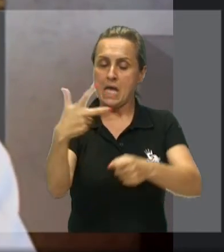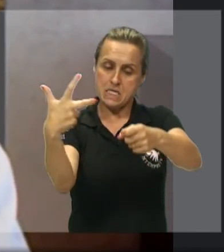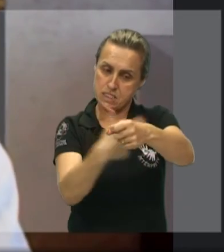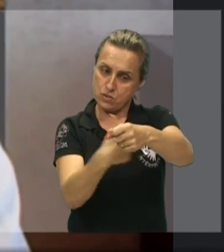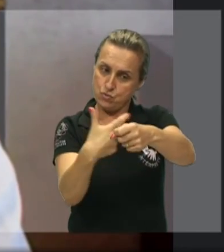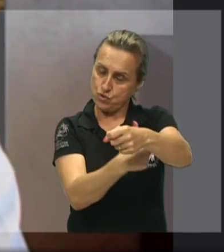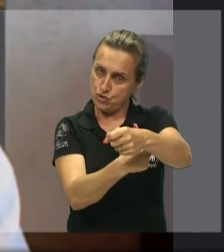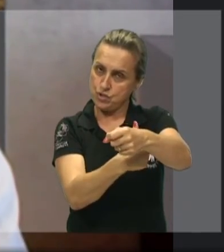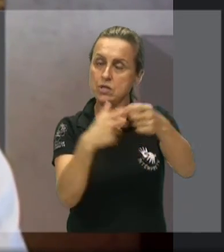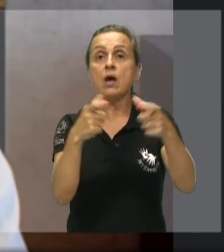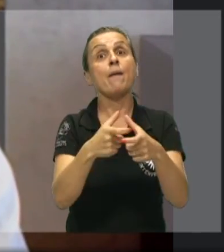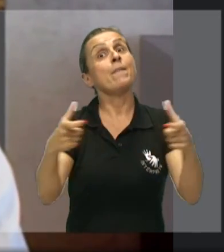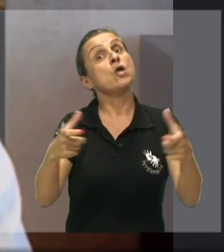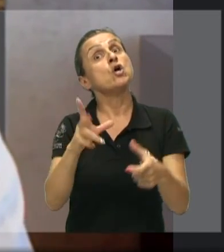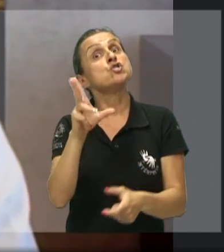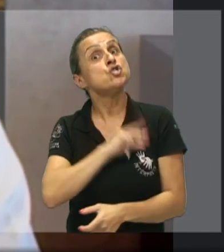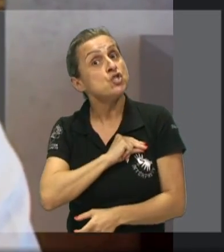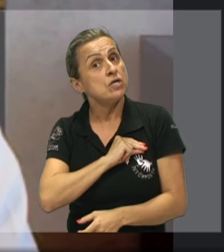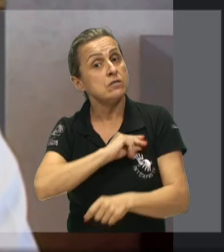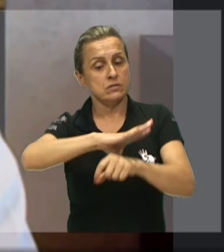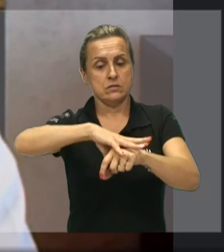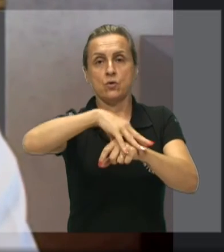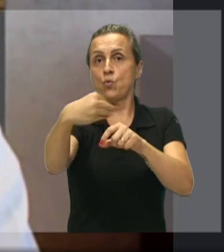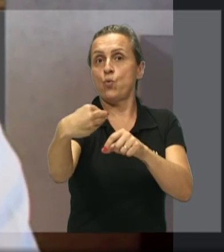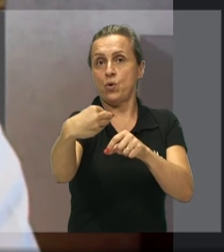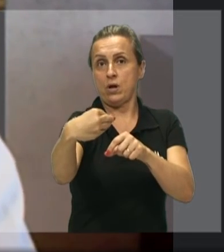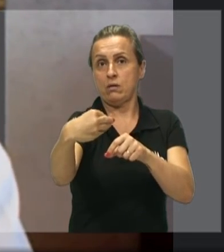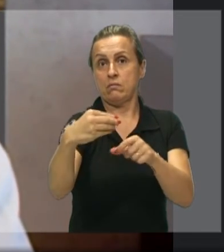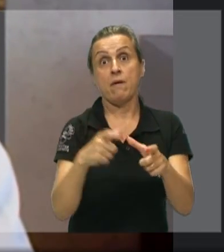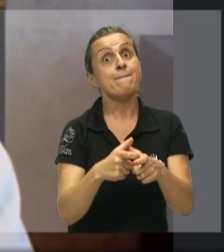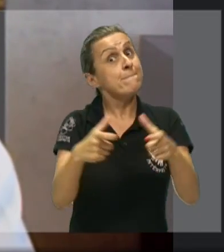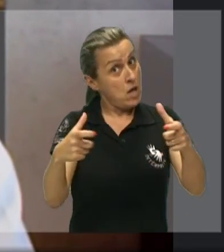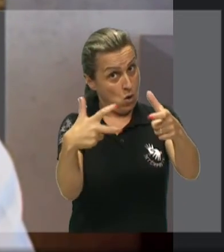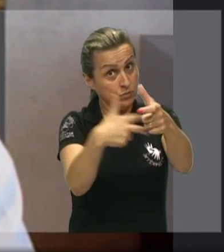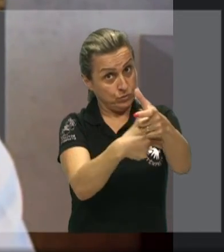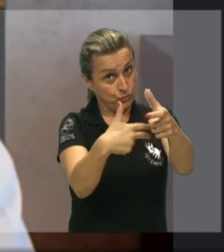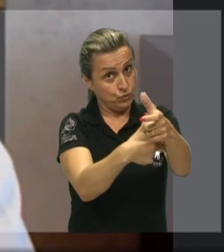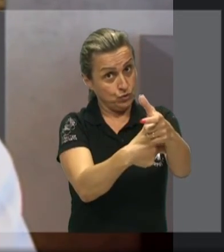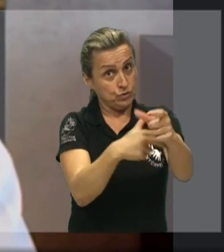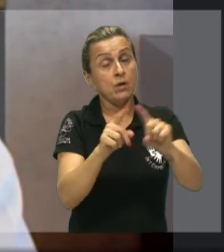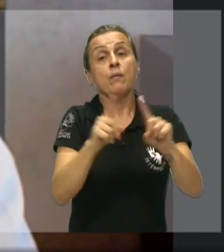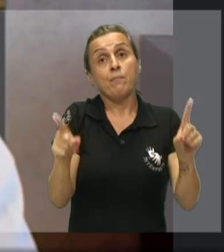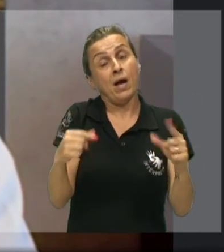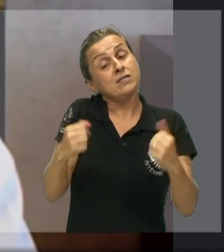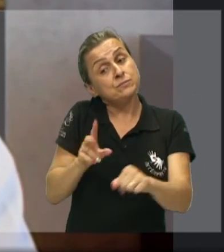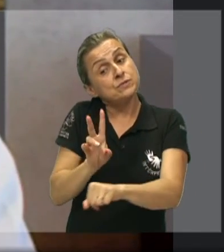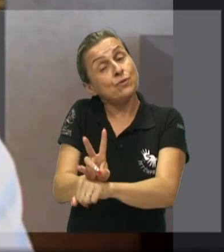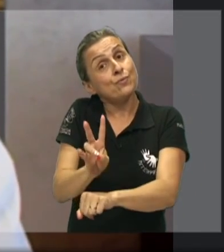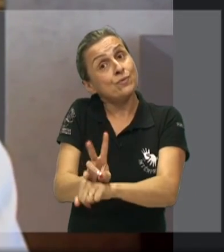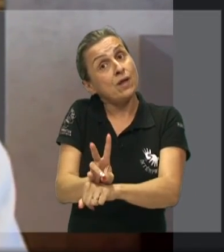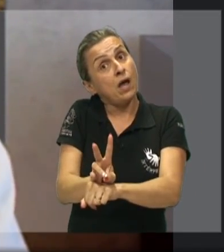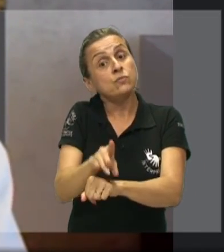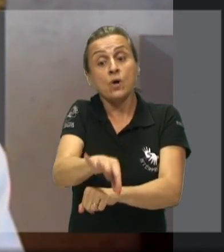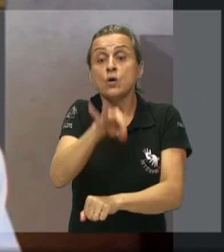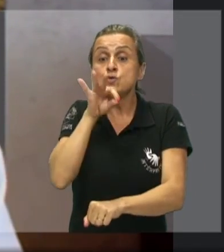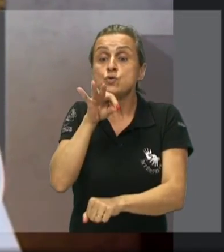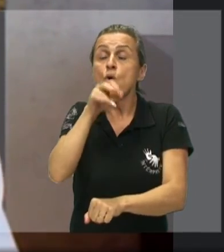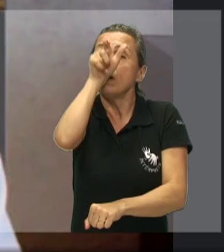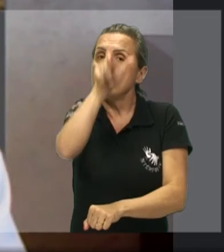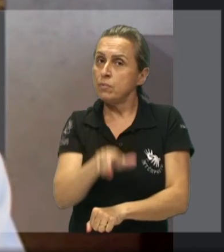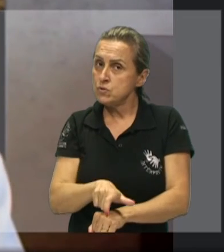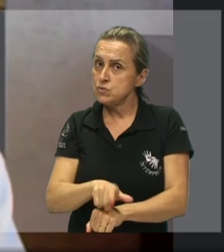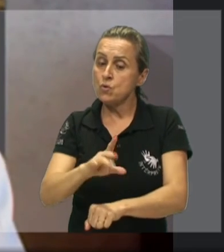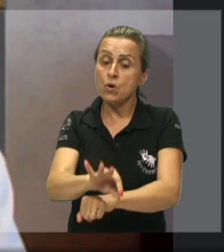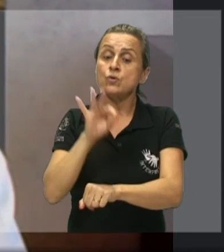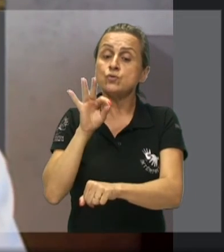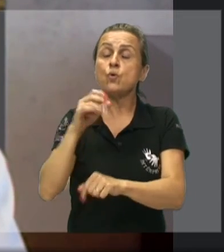maiores índices de cura, tá? Maior que a radioterapia. Entretanto, tem que ser ponderado as escolhas do paciente, a escolha do médico, e